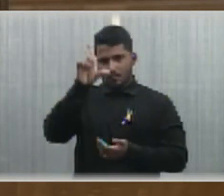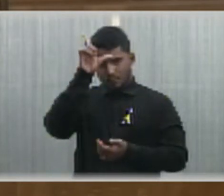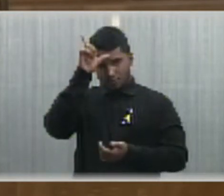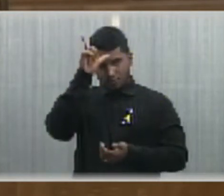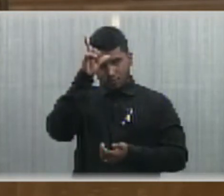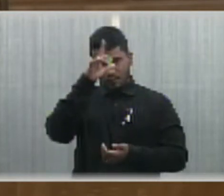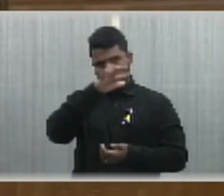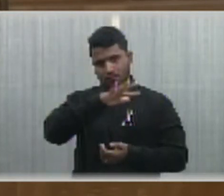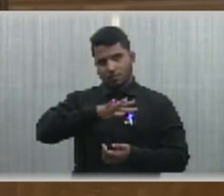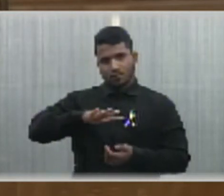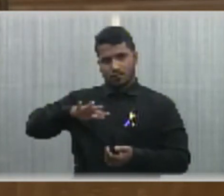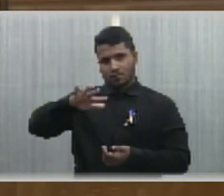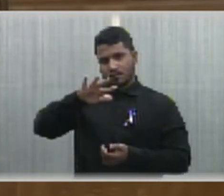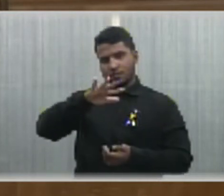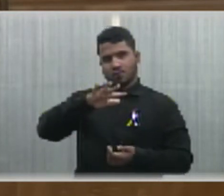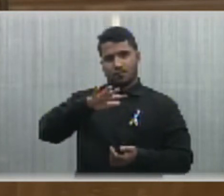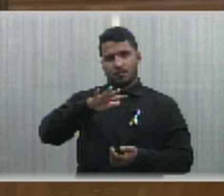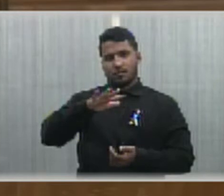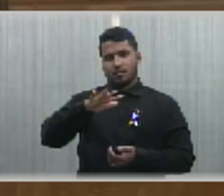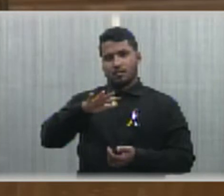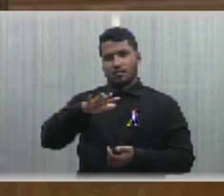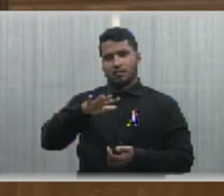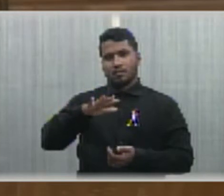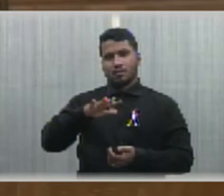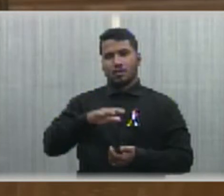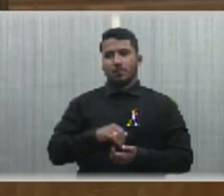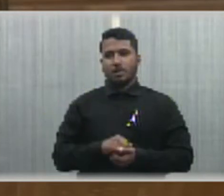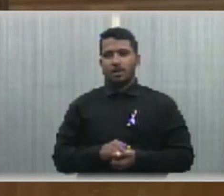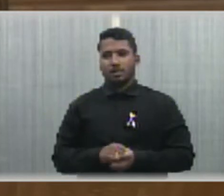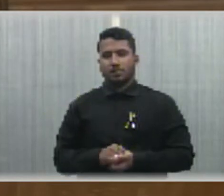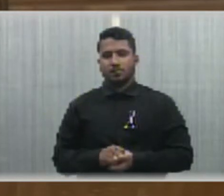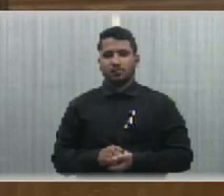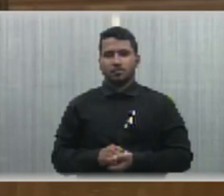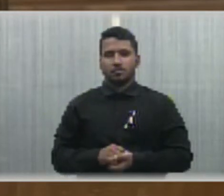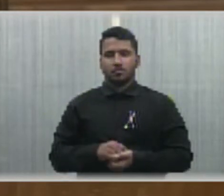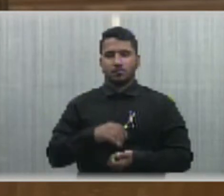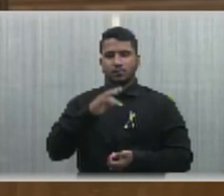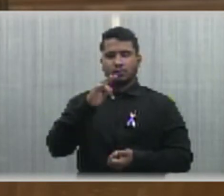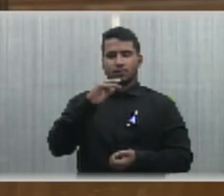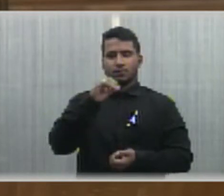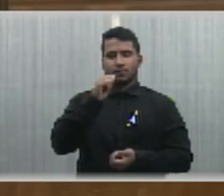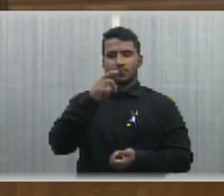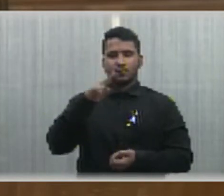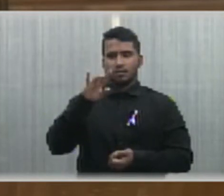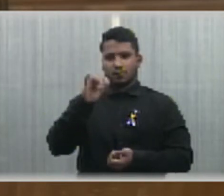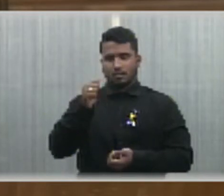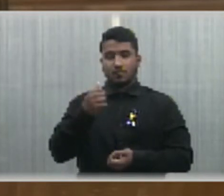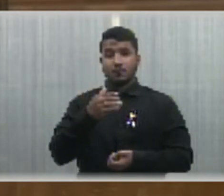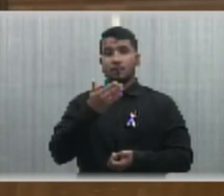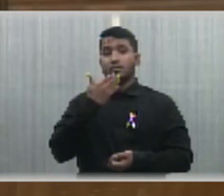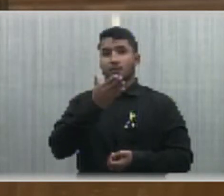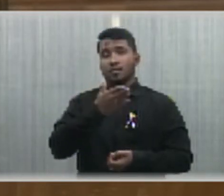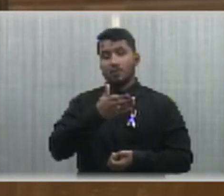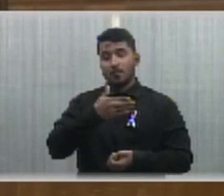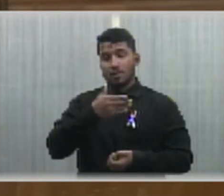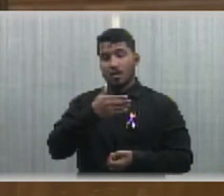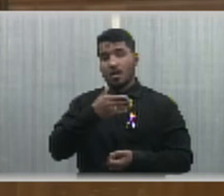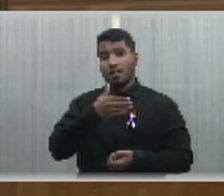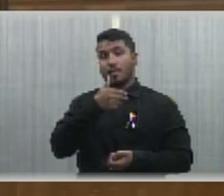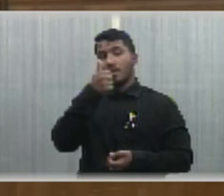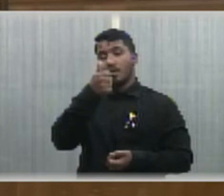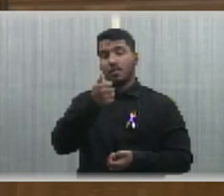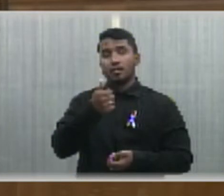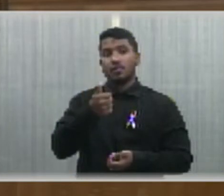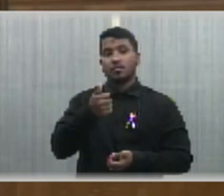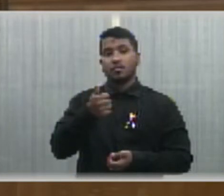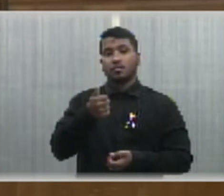da região da Tapuia, solicitando ali as providências para